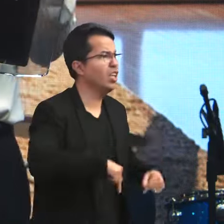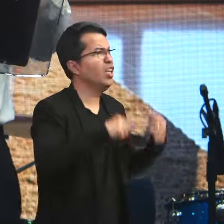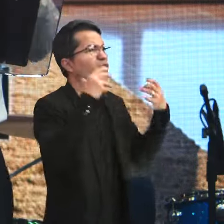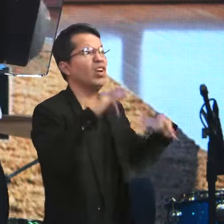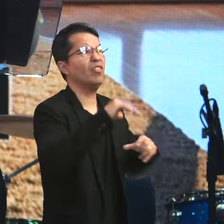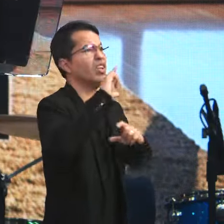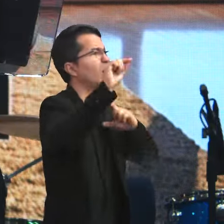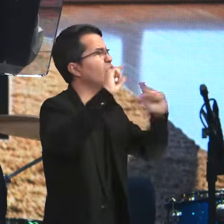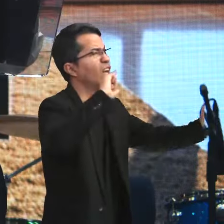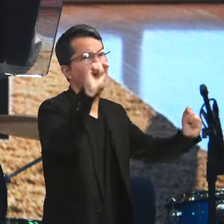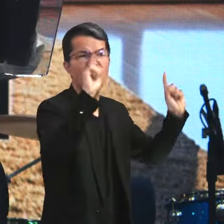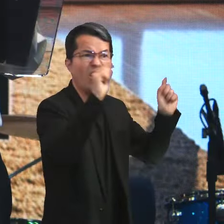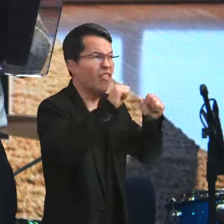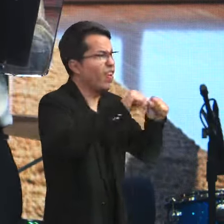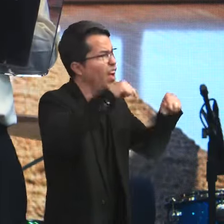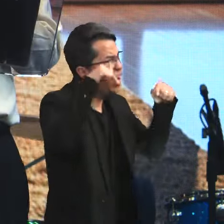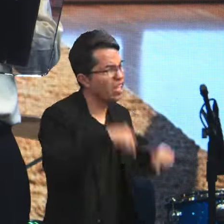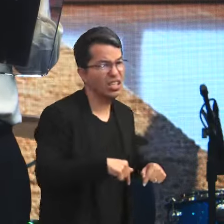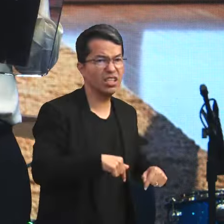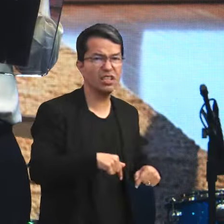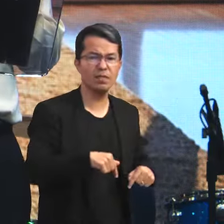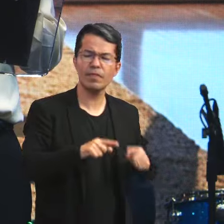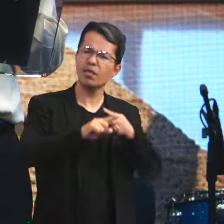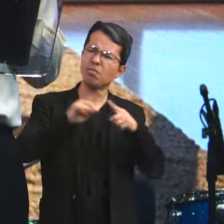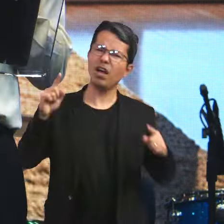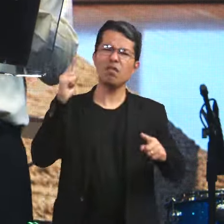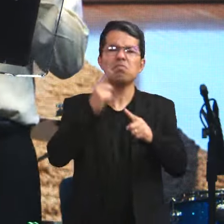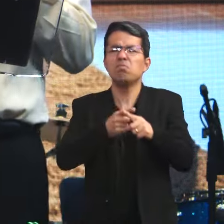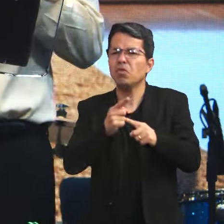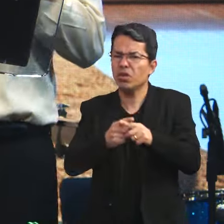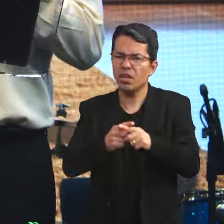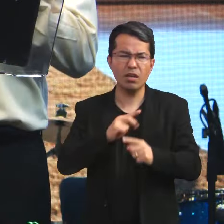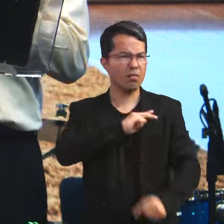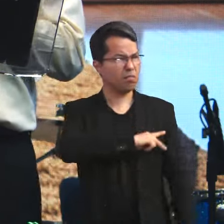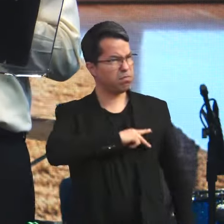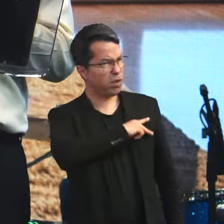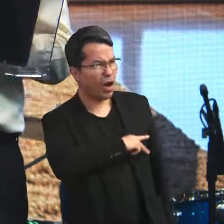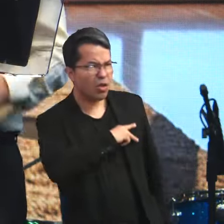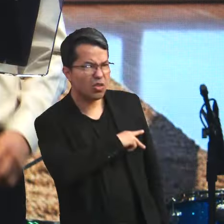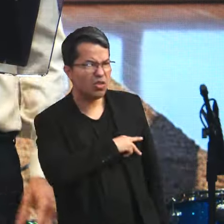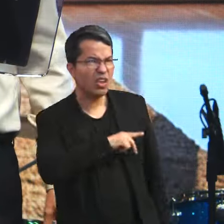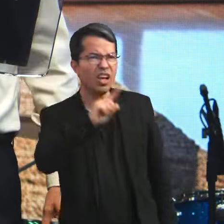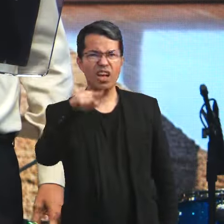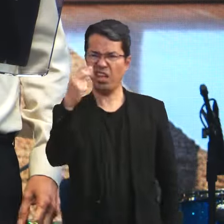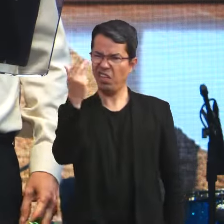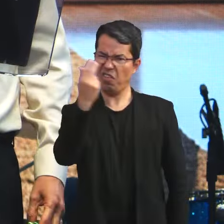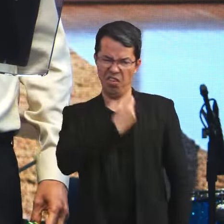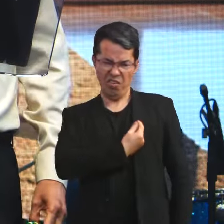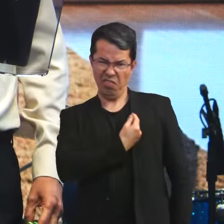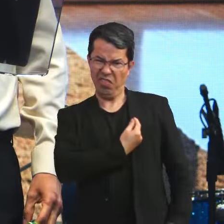pao a tantos beneficios para ir a exponer su vida